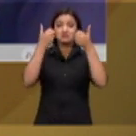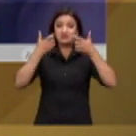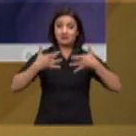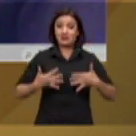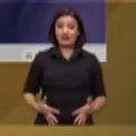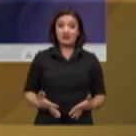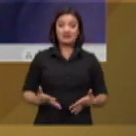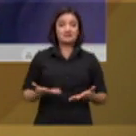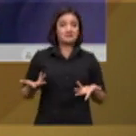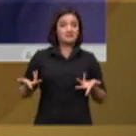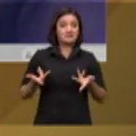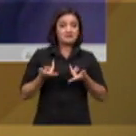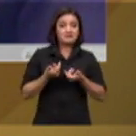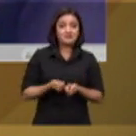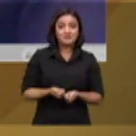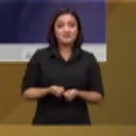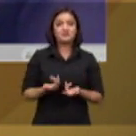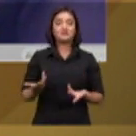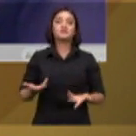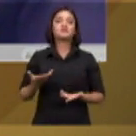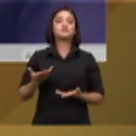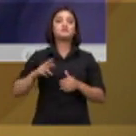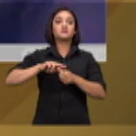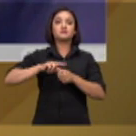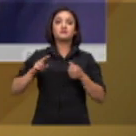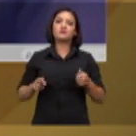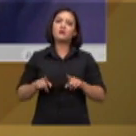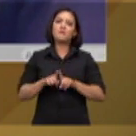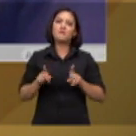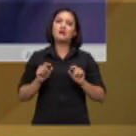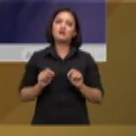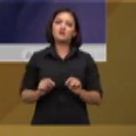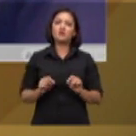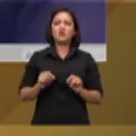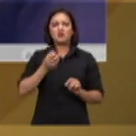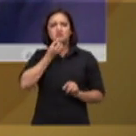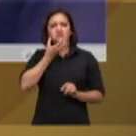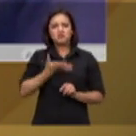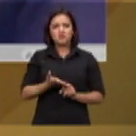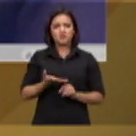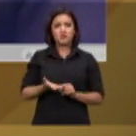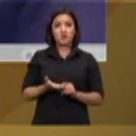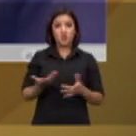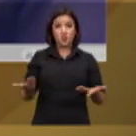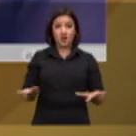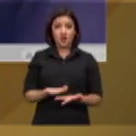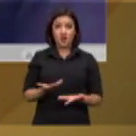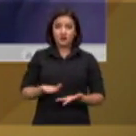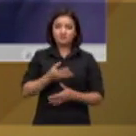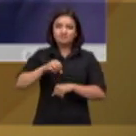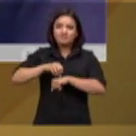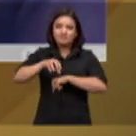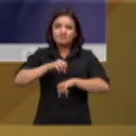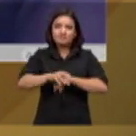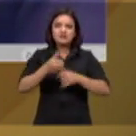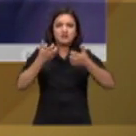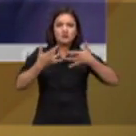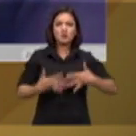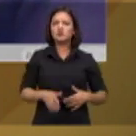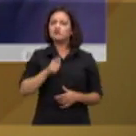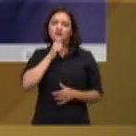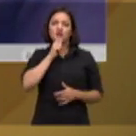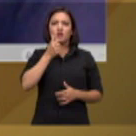sustentações, provoca-nos a tentar trazer à Corte algum argumento não refletido sobre este problema.